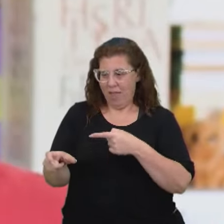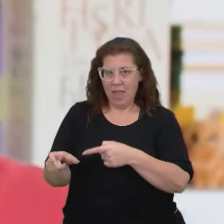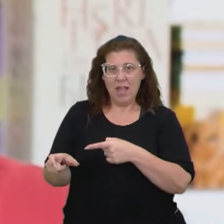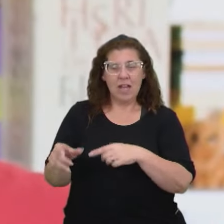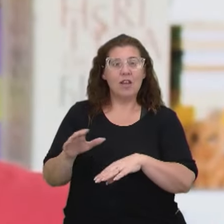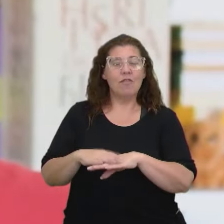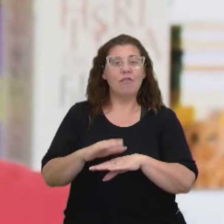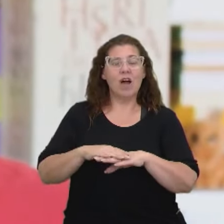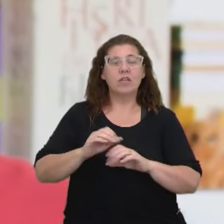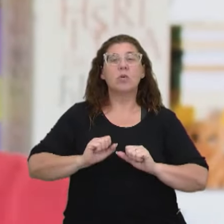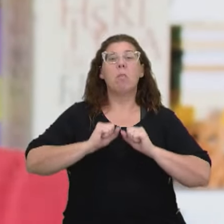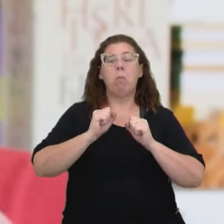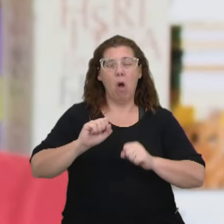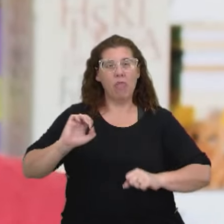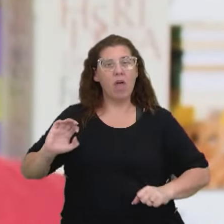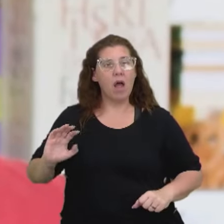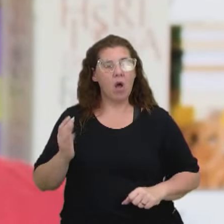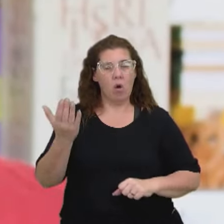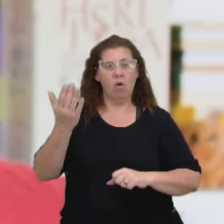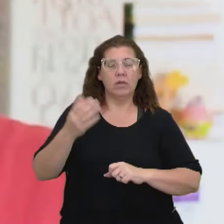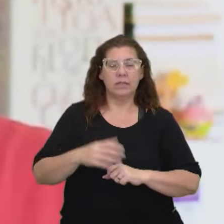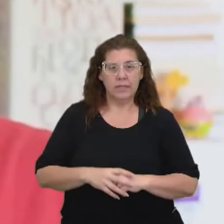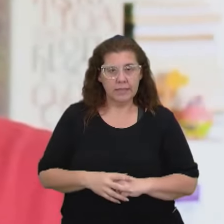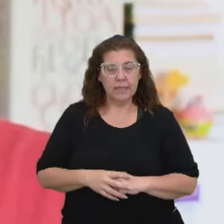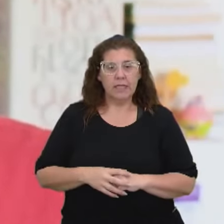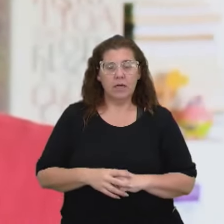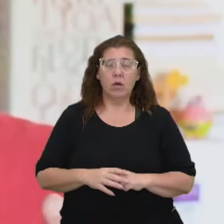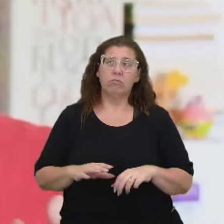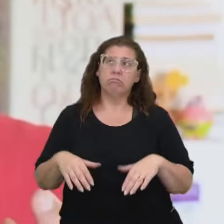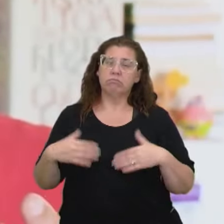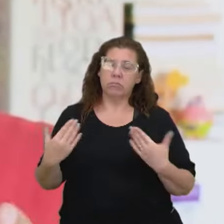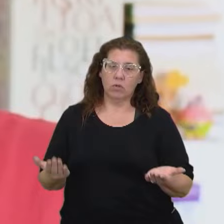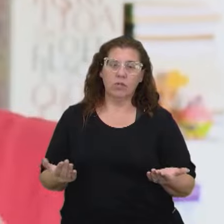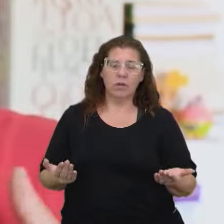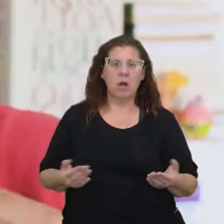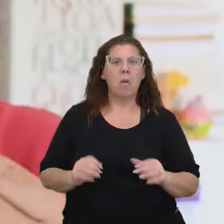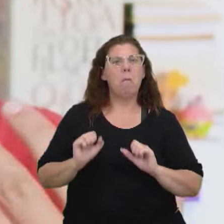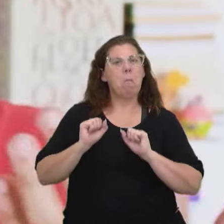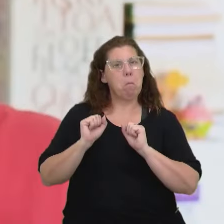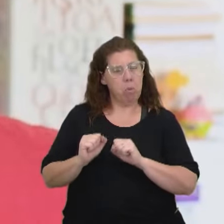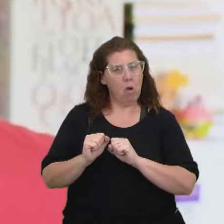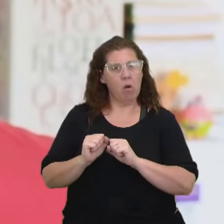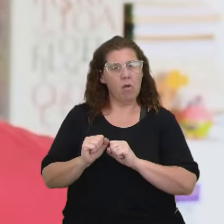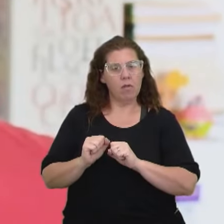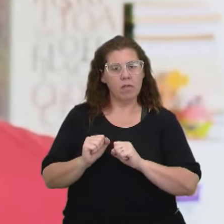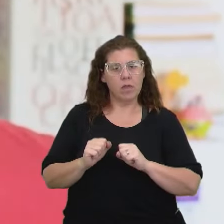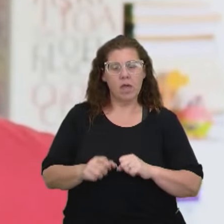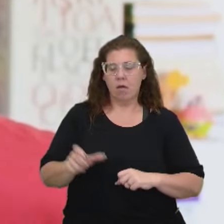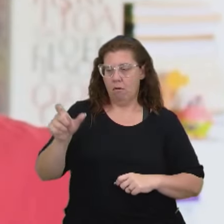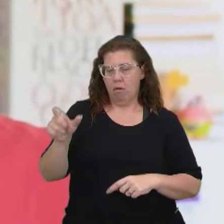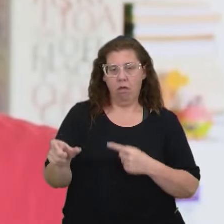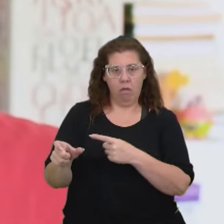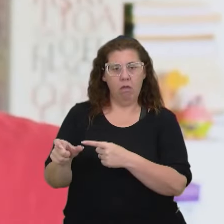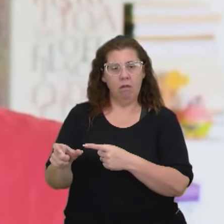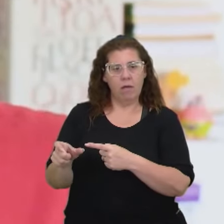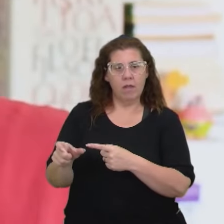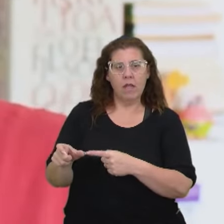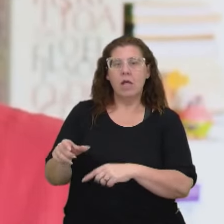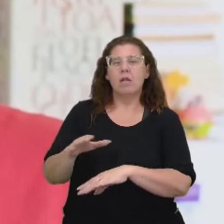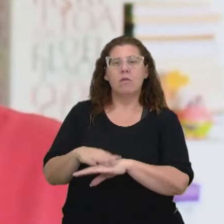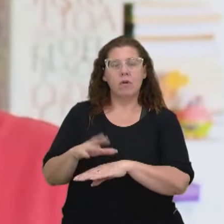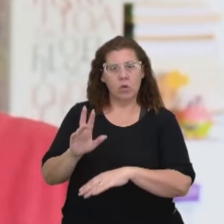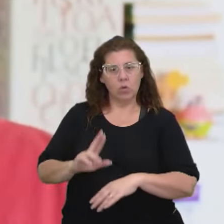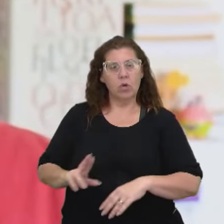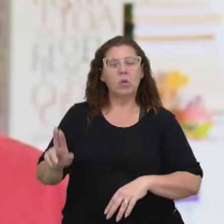do poder. O poder gera o indivíduo. Ou melhor, o poder passa pelo indivíduo, que por sua vez